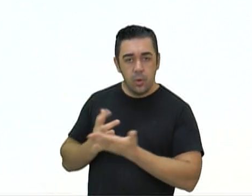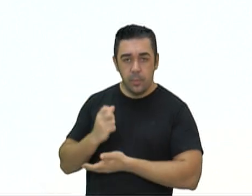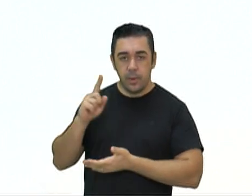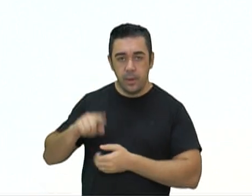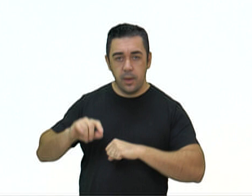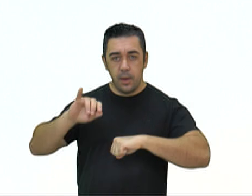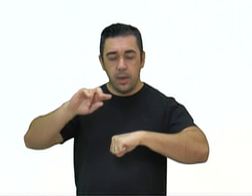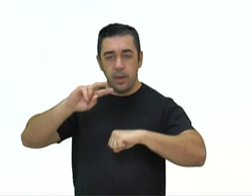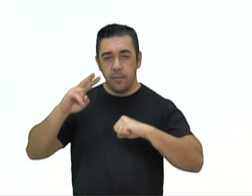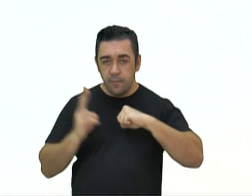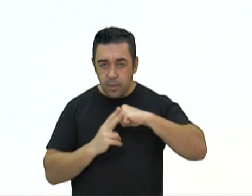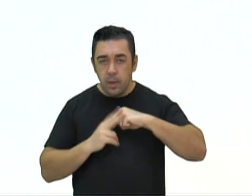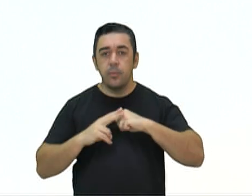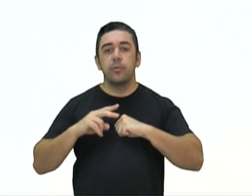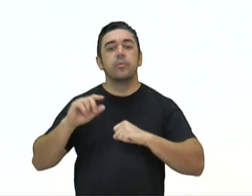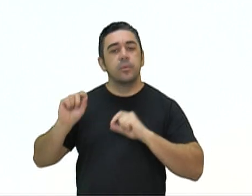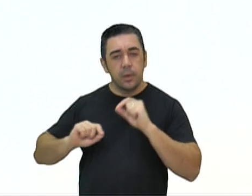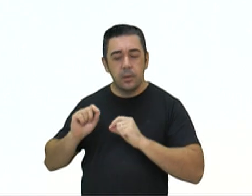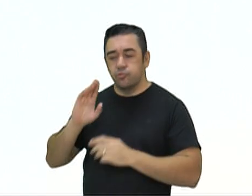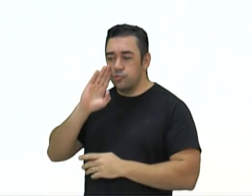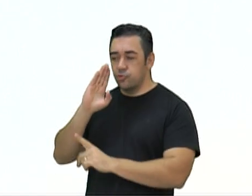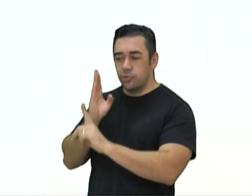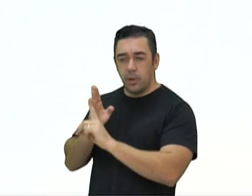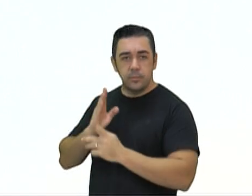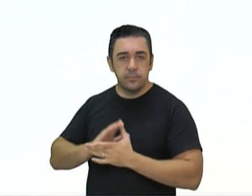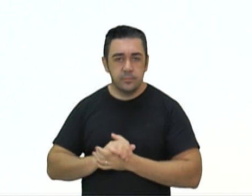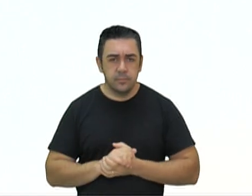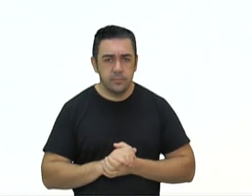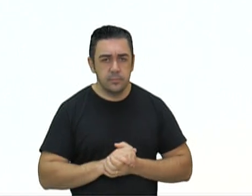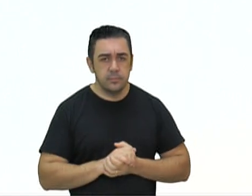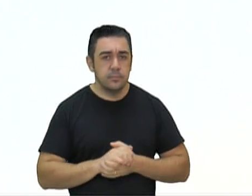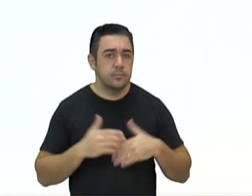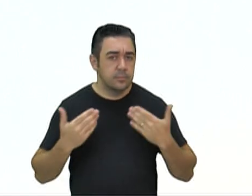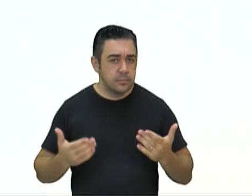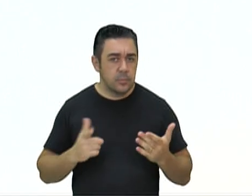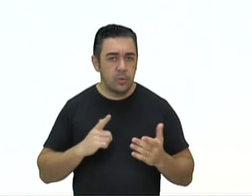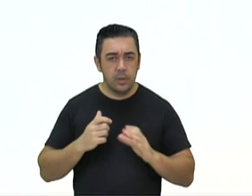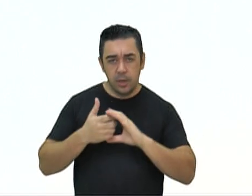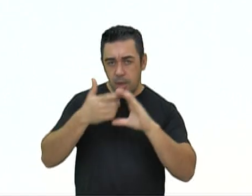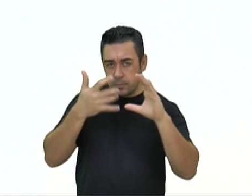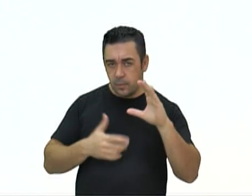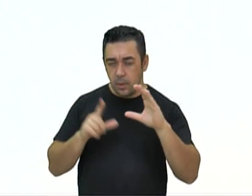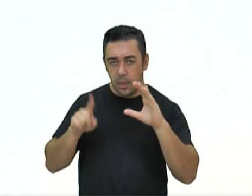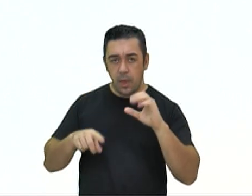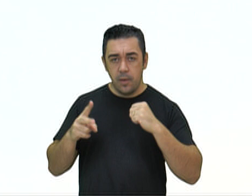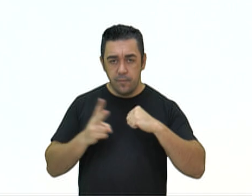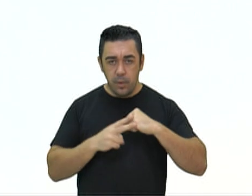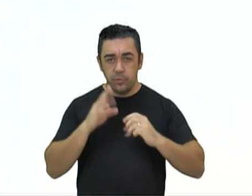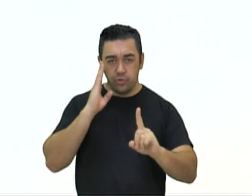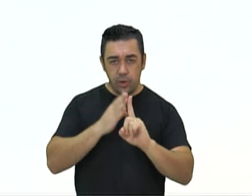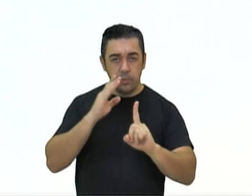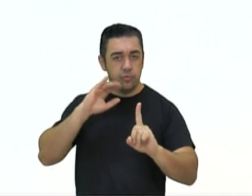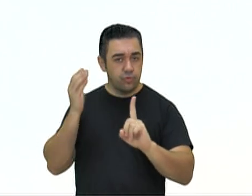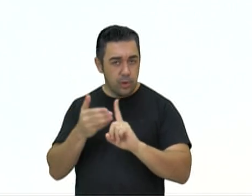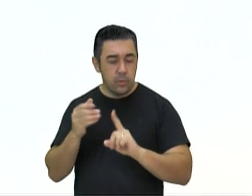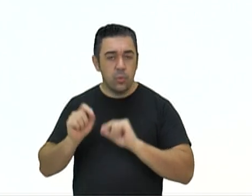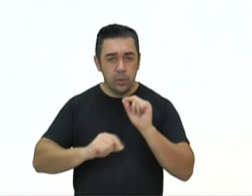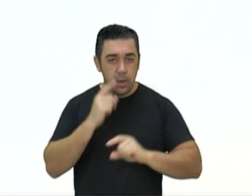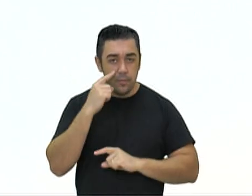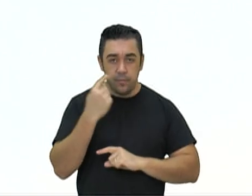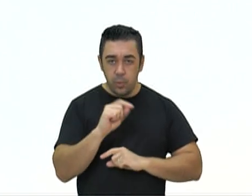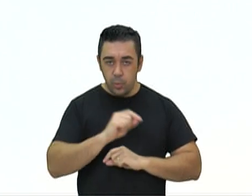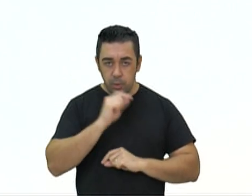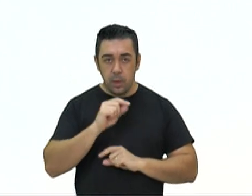um verbo transitivo direto, ok? Quanto à classificação dos objetos direto e indireto, a gente viu o quê? Que o objeto